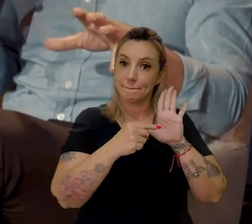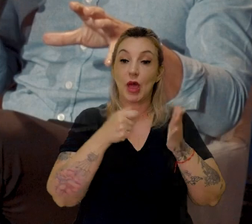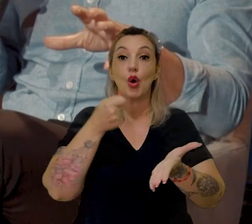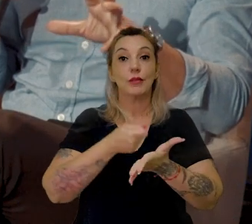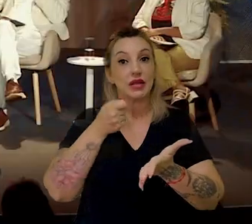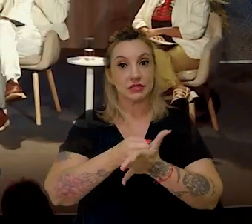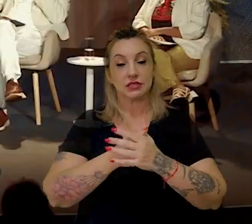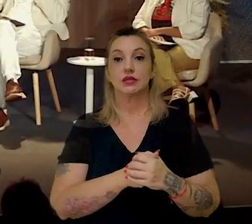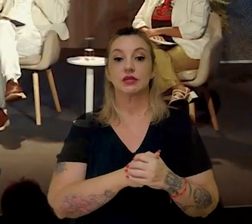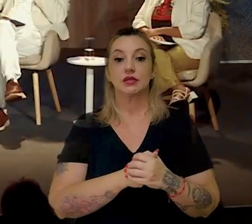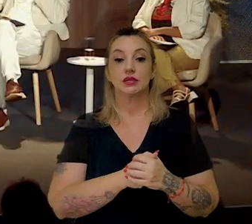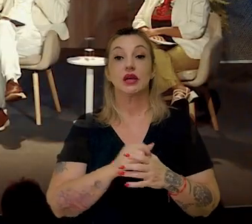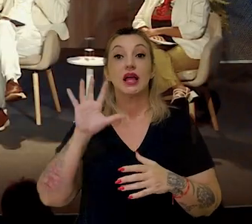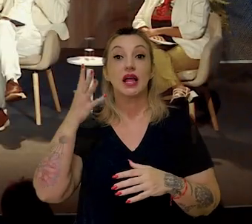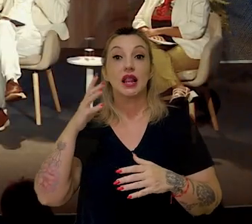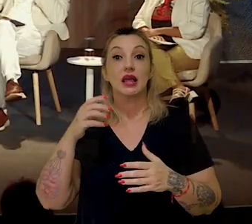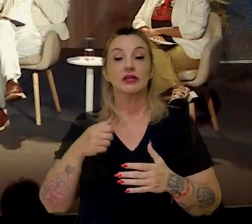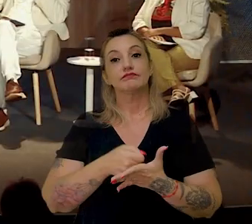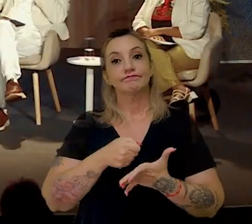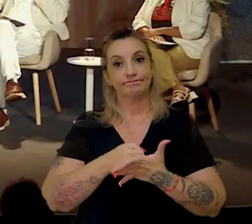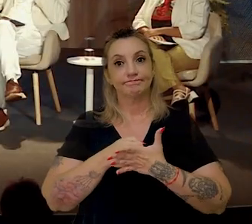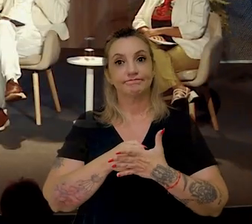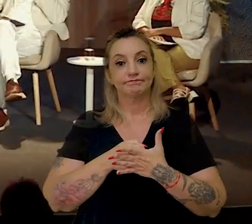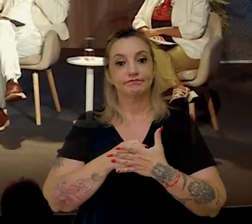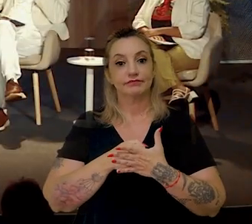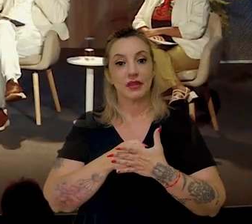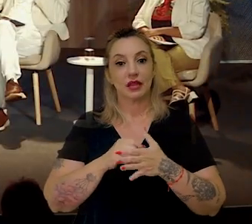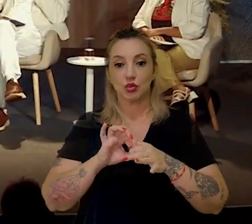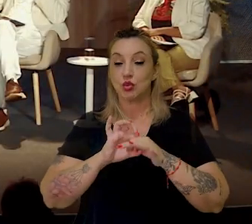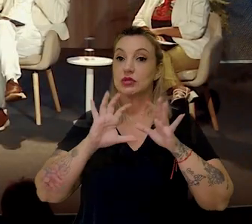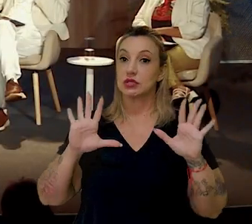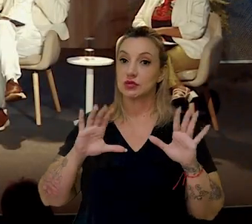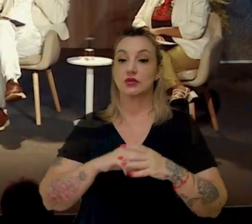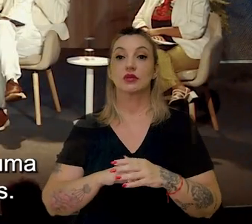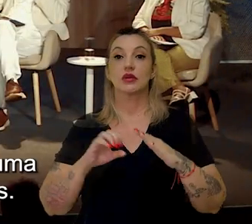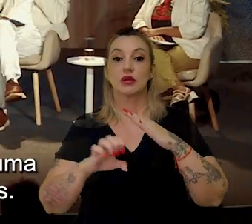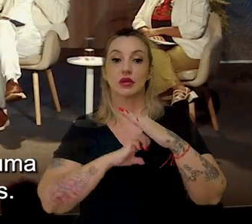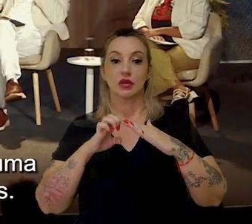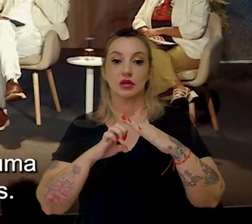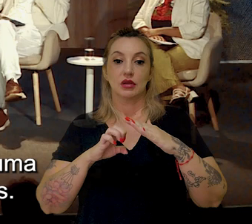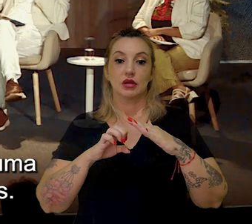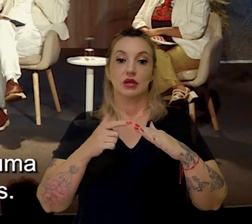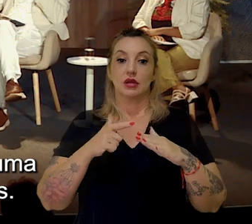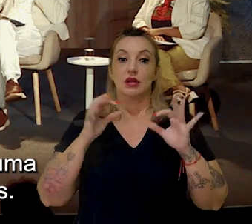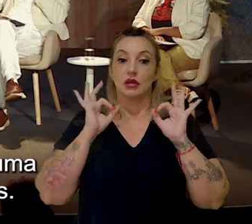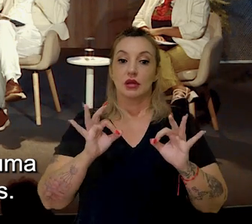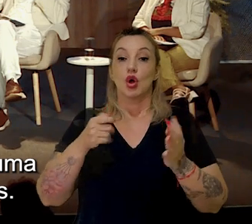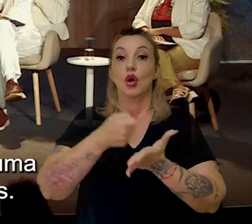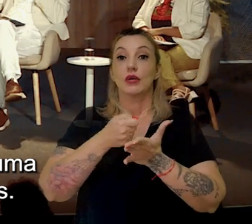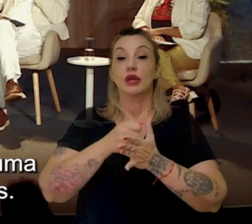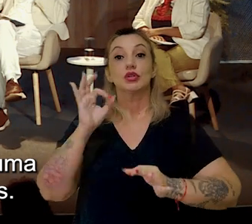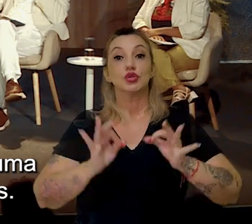obrigações o regime climático ele é um regime que eu diria que ele é muito mais consensual as empresas né os governos Eles não têm exatamente uma